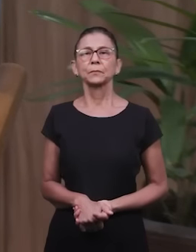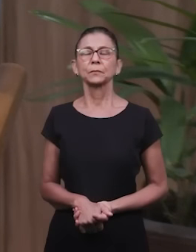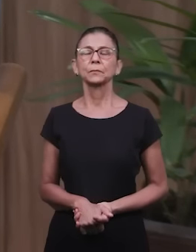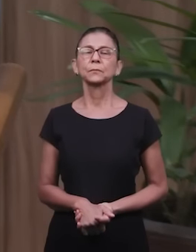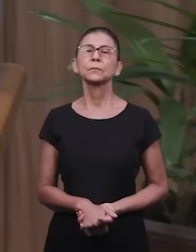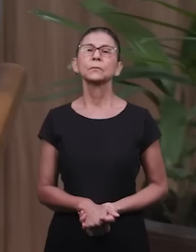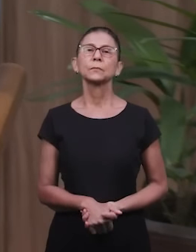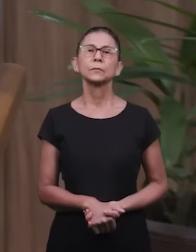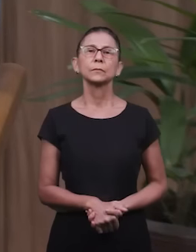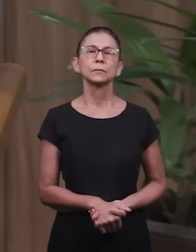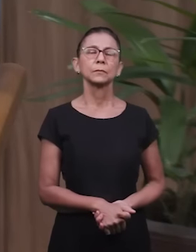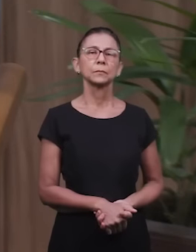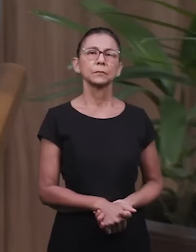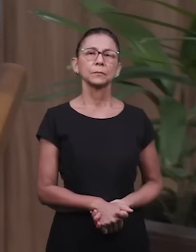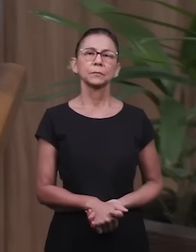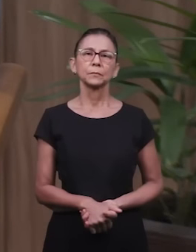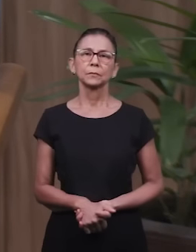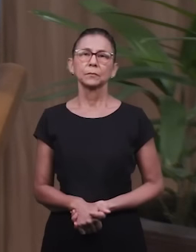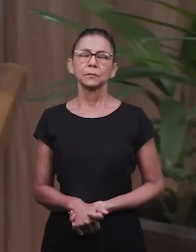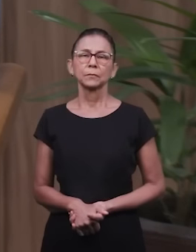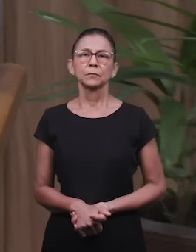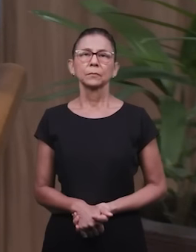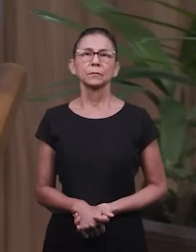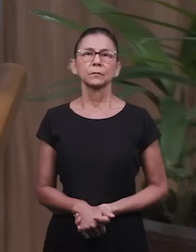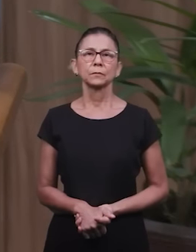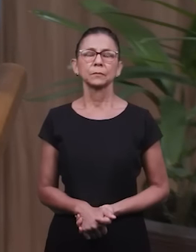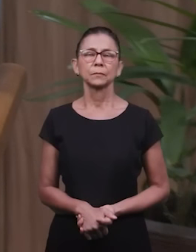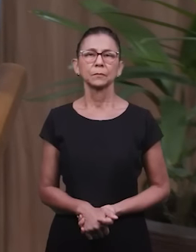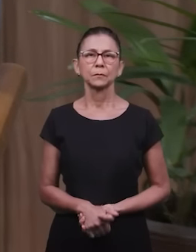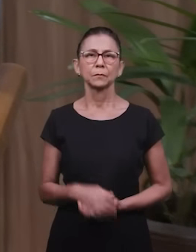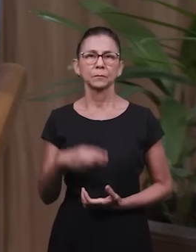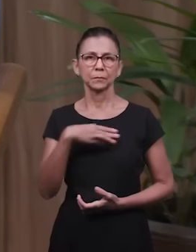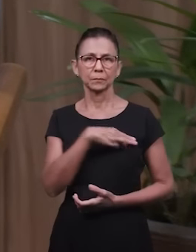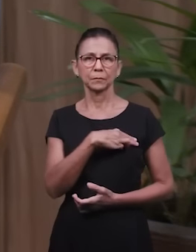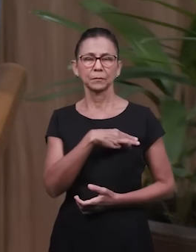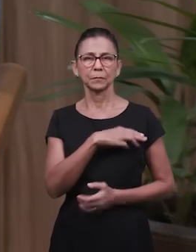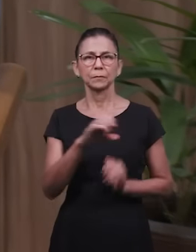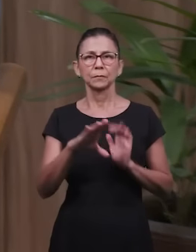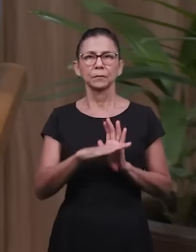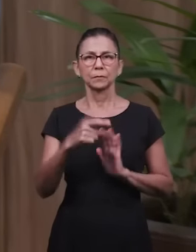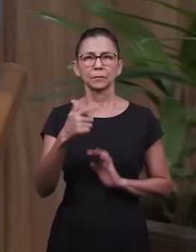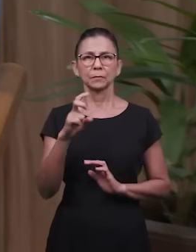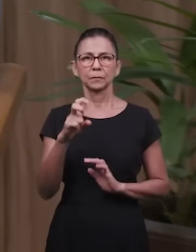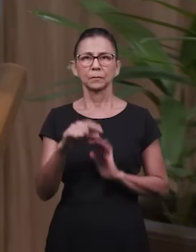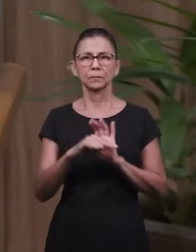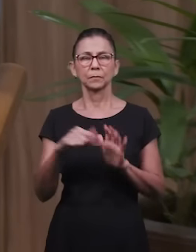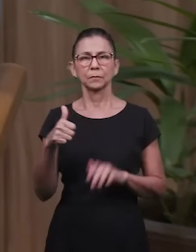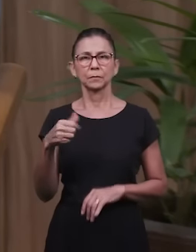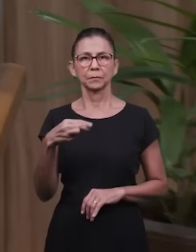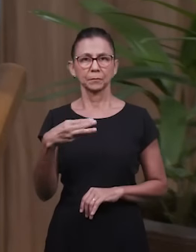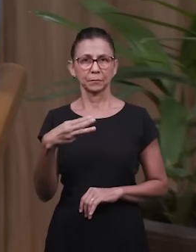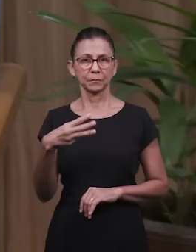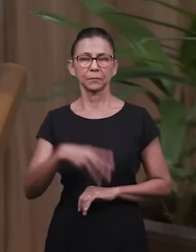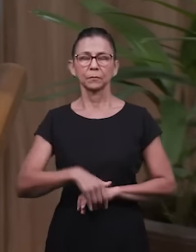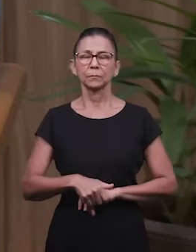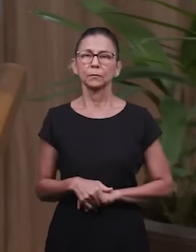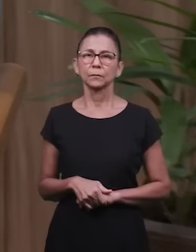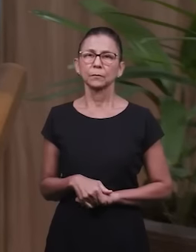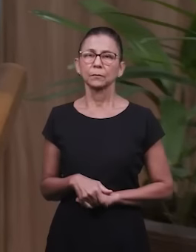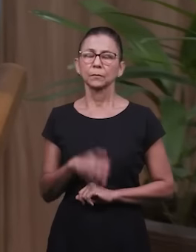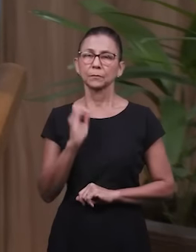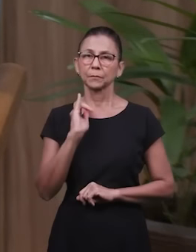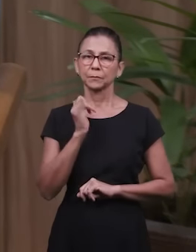lá. A gente vai trazer aqui um texto que está em Mateus capítulo 25, verso 13, que é